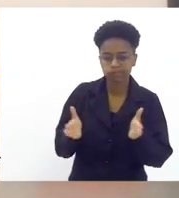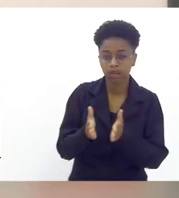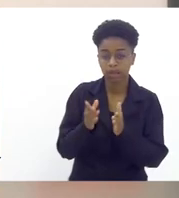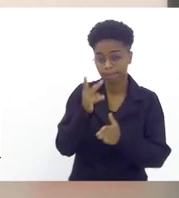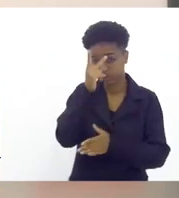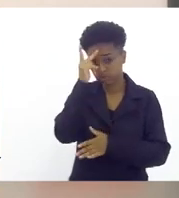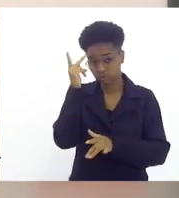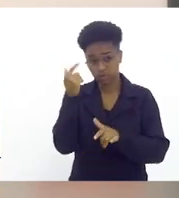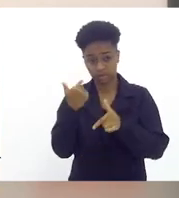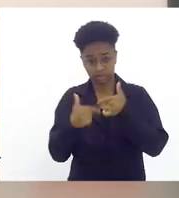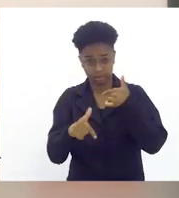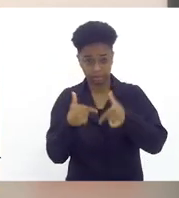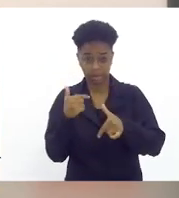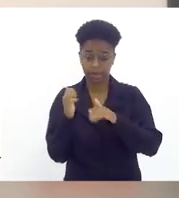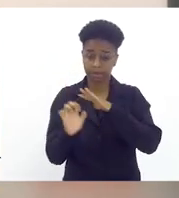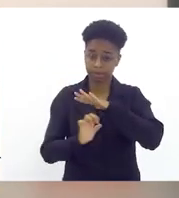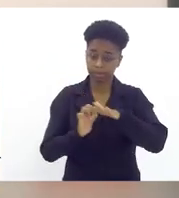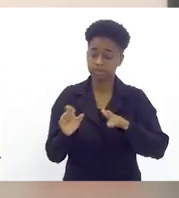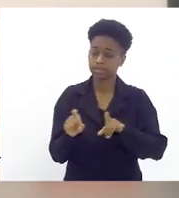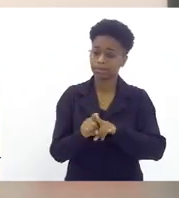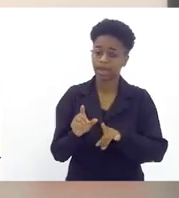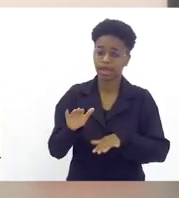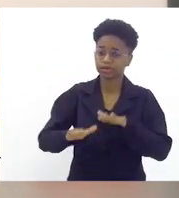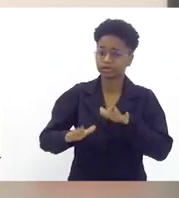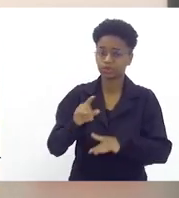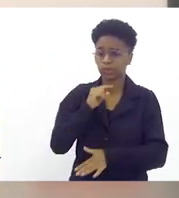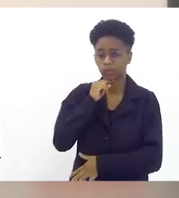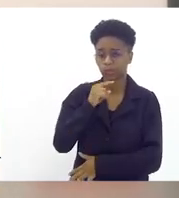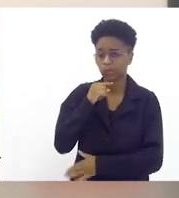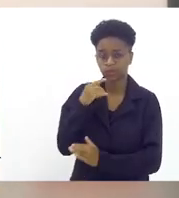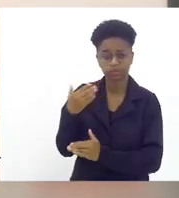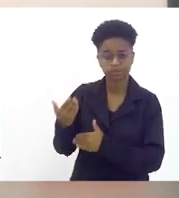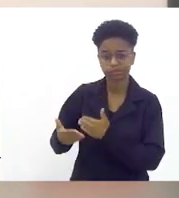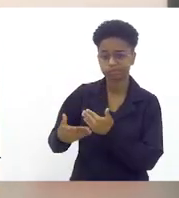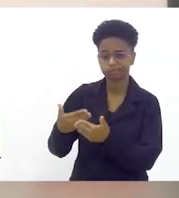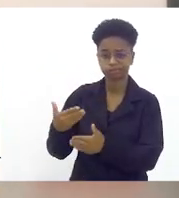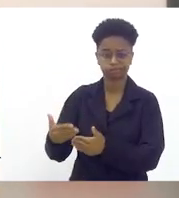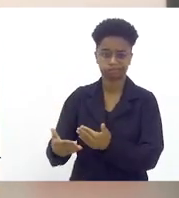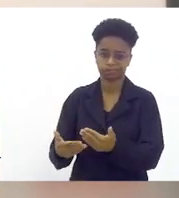empresa, e que muitas das vezes a gente não consegue avançar além disso,